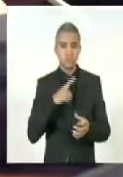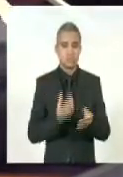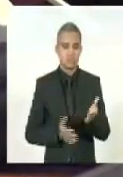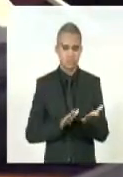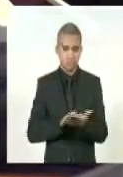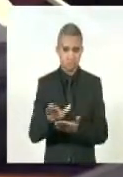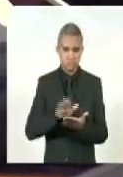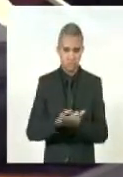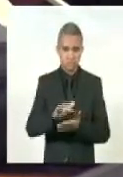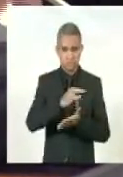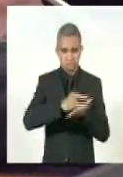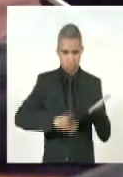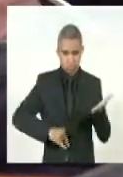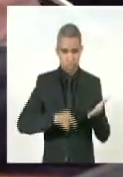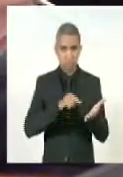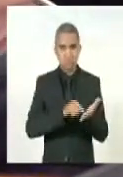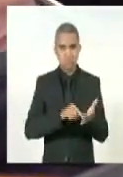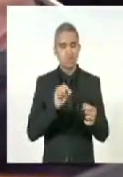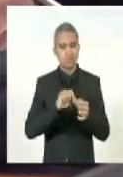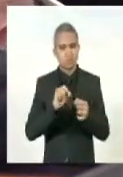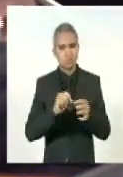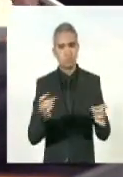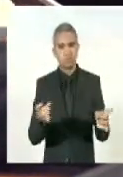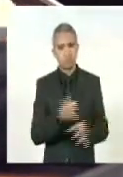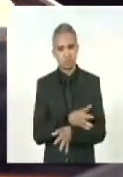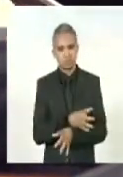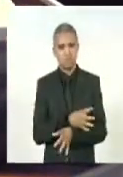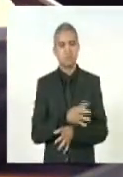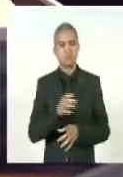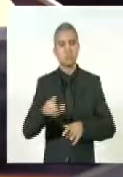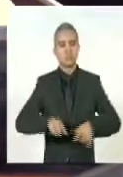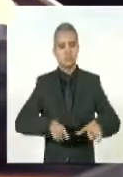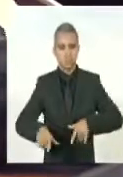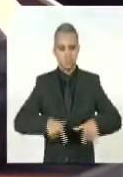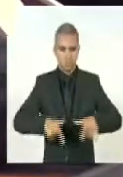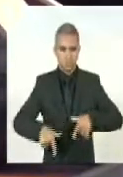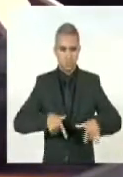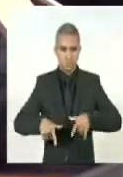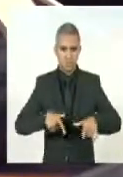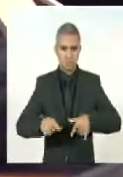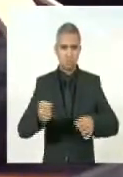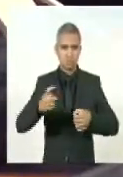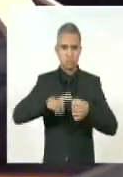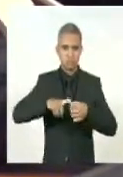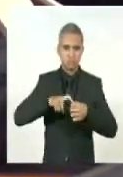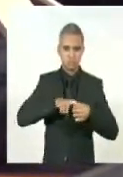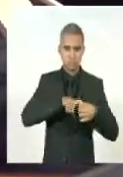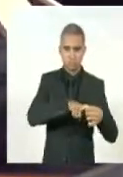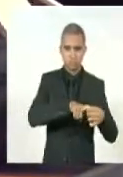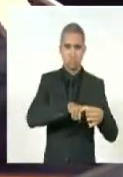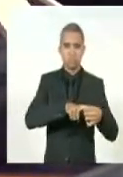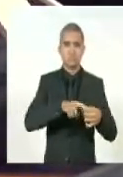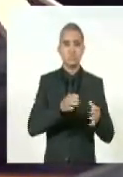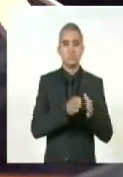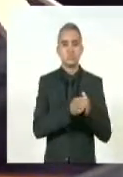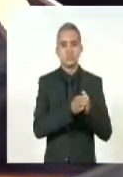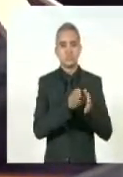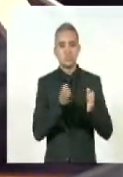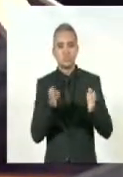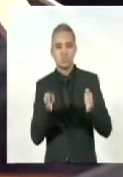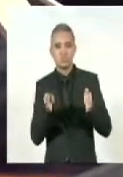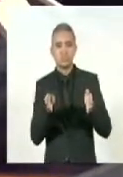Limitada, realizou de forma eficiente os serviços de terceirização de mão de obra no período